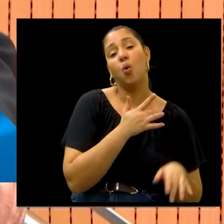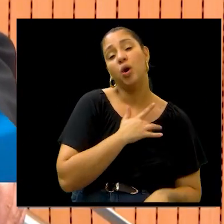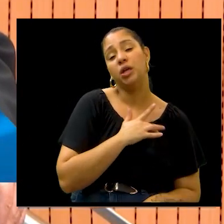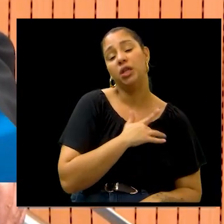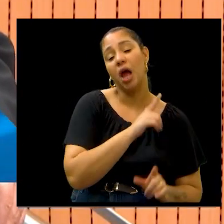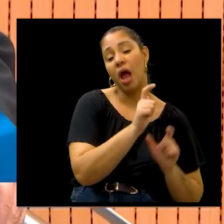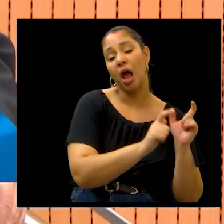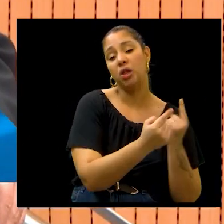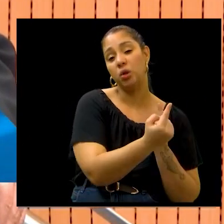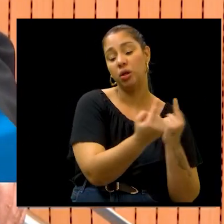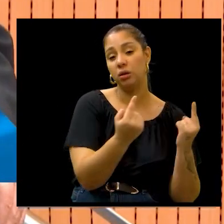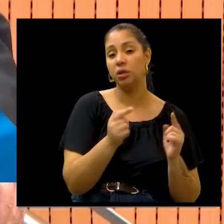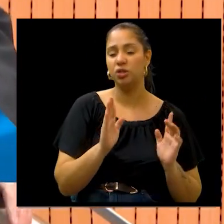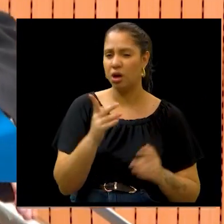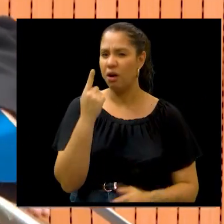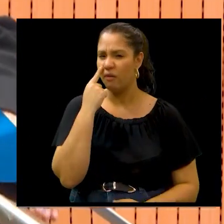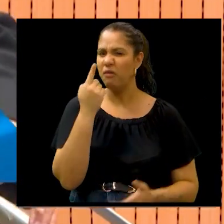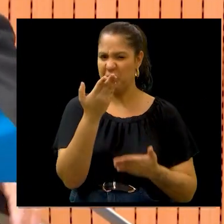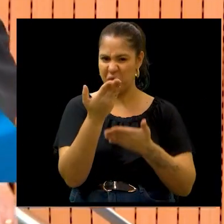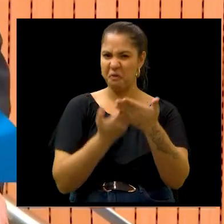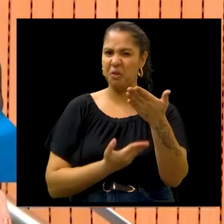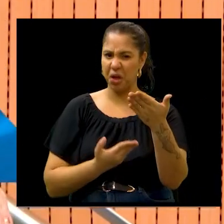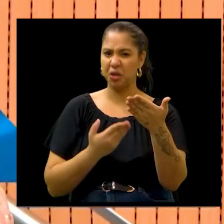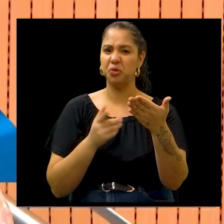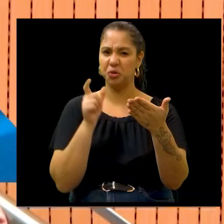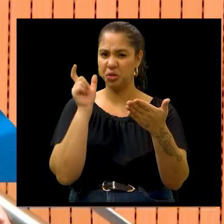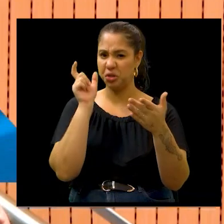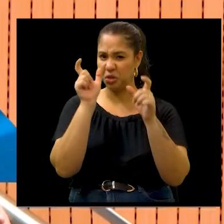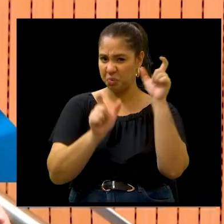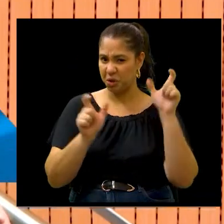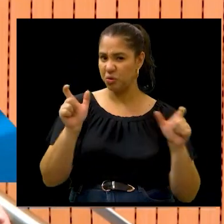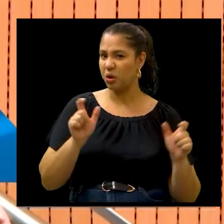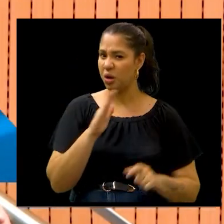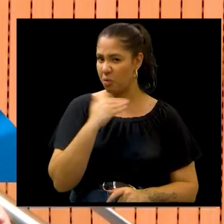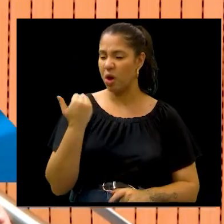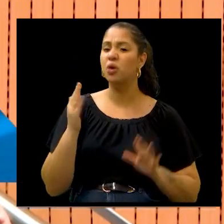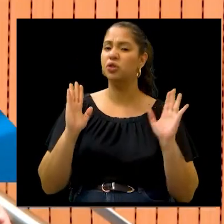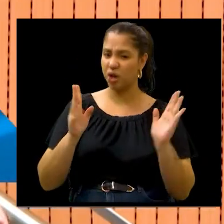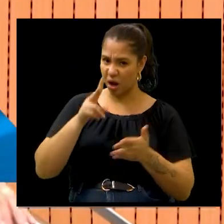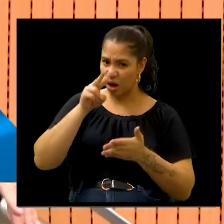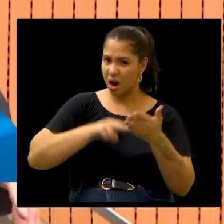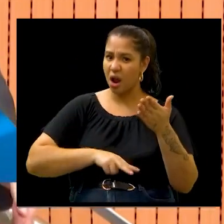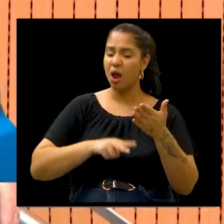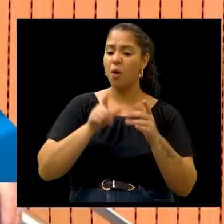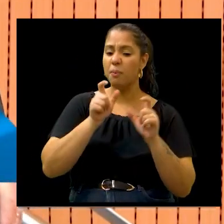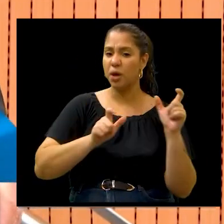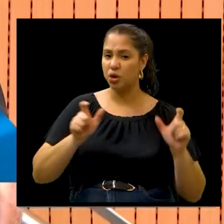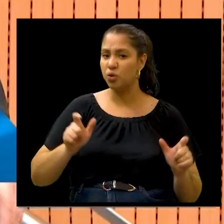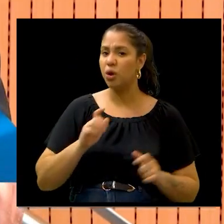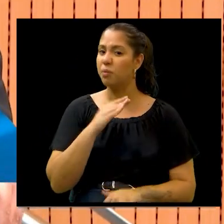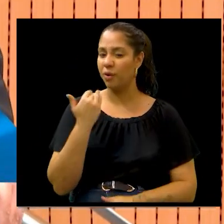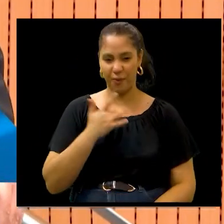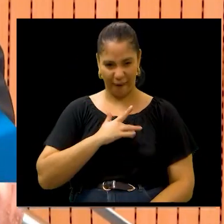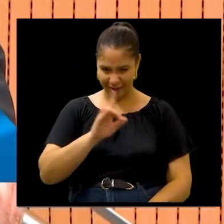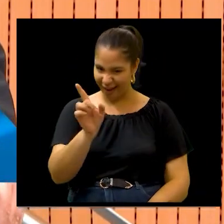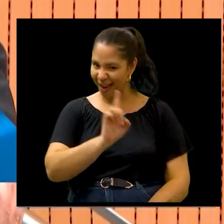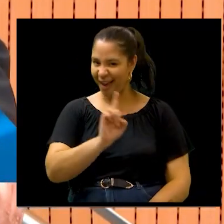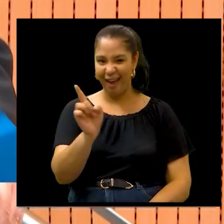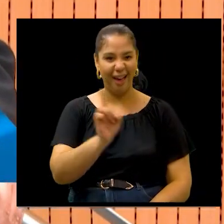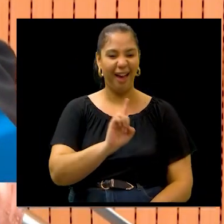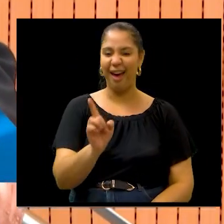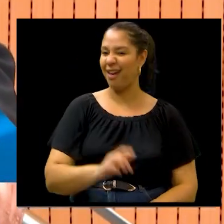aqueles coitados. E nós vimos a ficha daqueles que morreram aqui. Leram a ficha aqui. Coitado